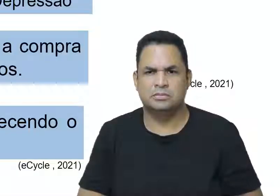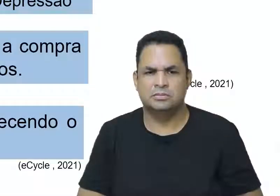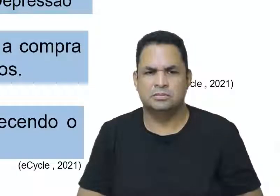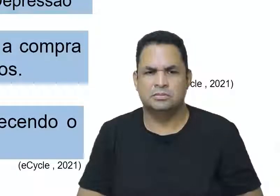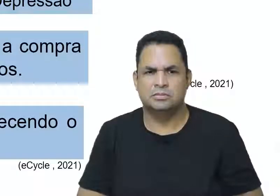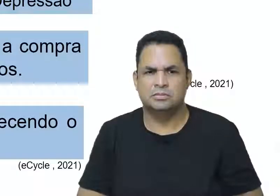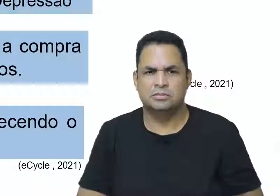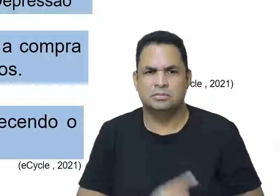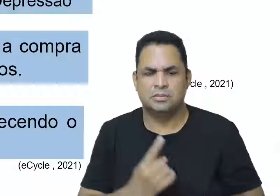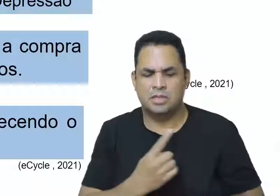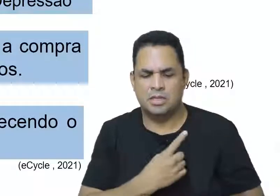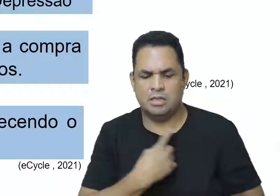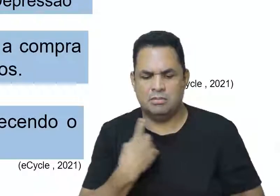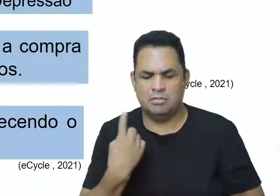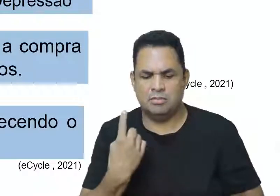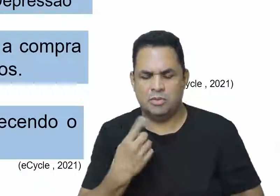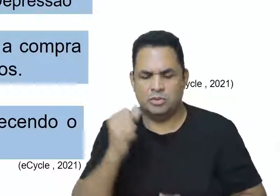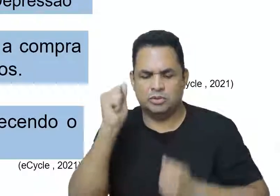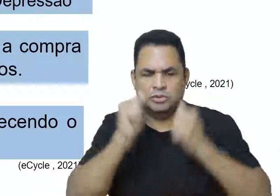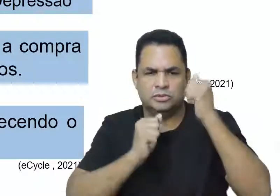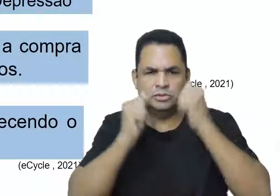A nossa indústria hoje,